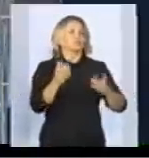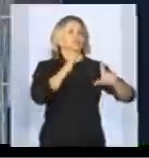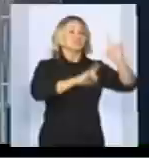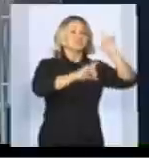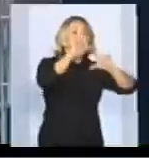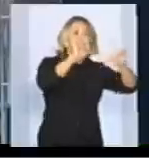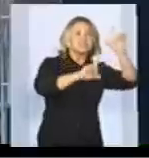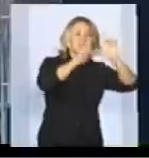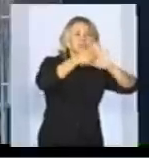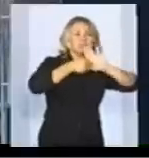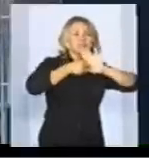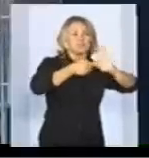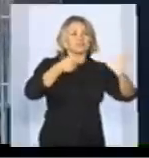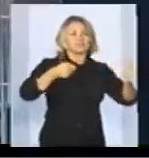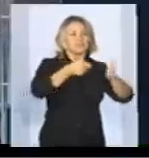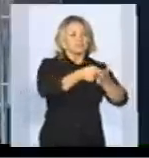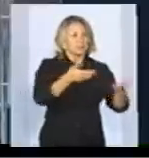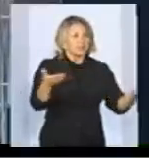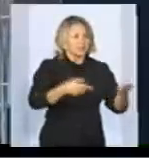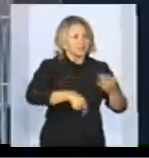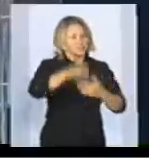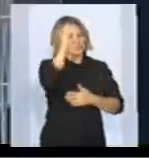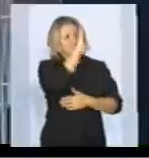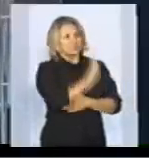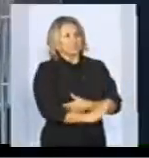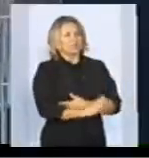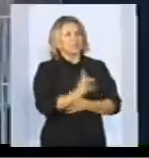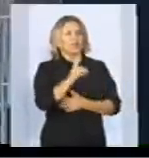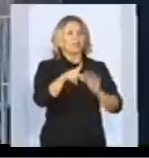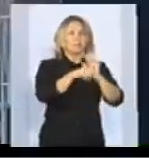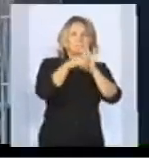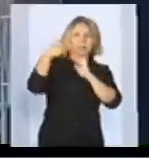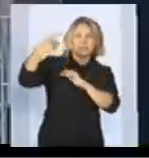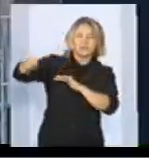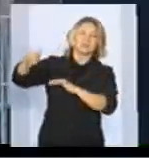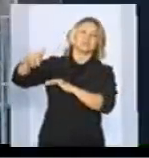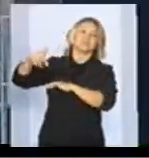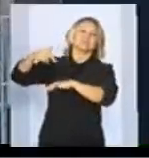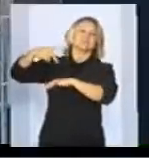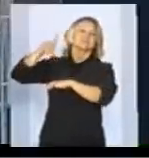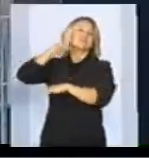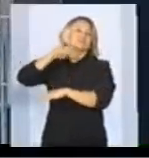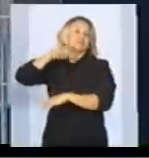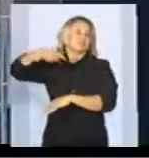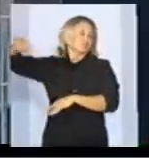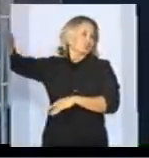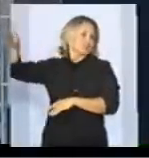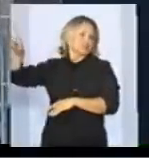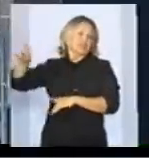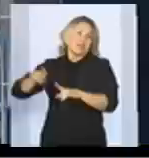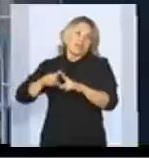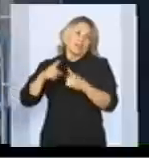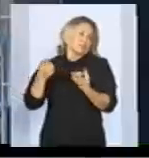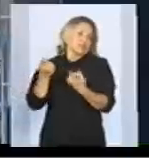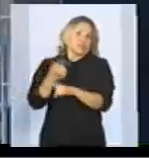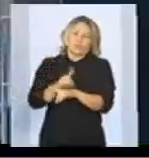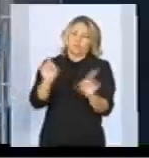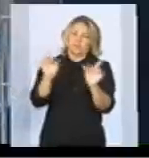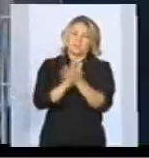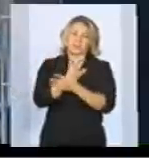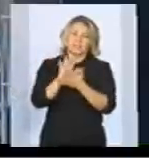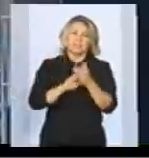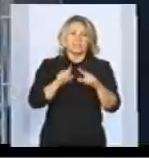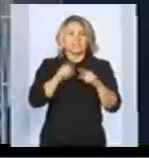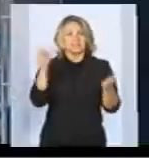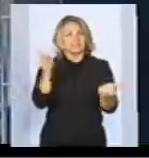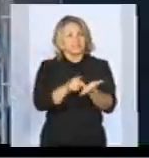veiculado na TV por assinatura no Brasil é maciçamente norte-americano nada contra mas é a realidade por que que